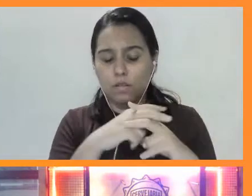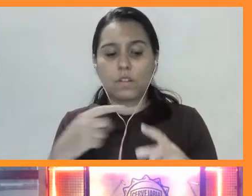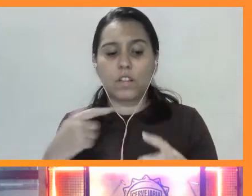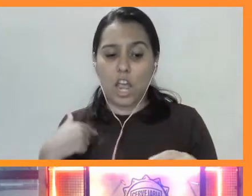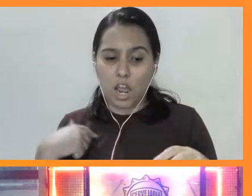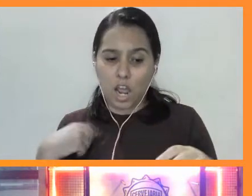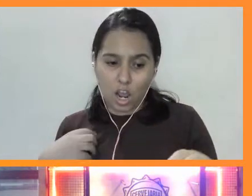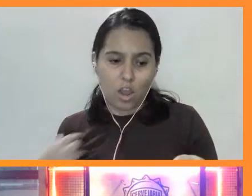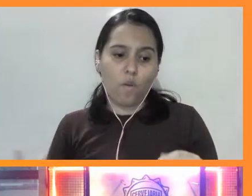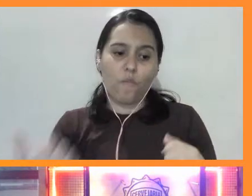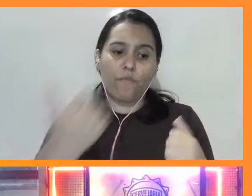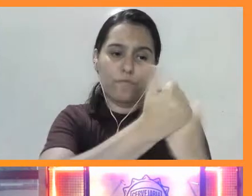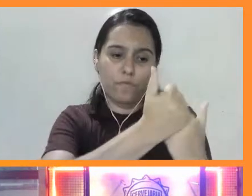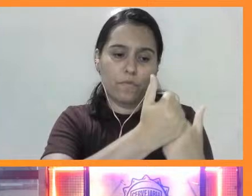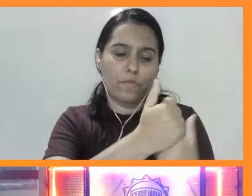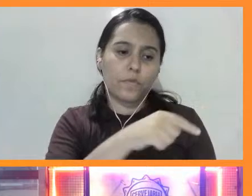Então,